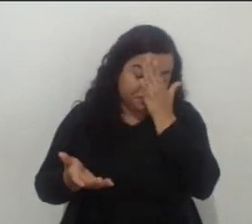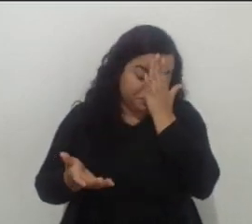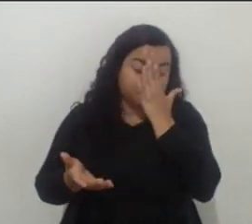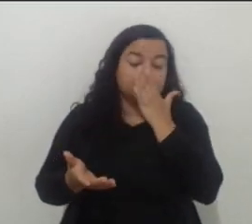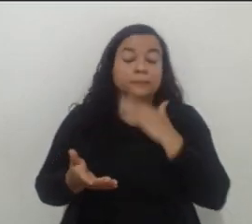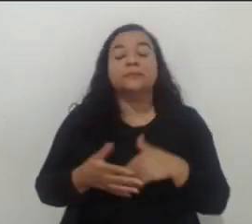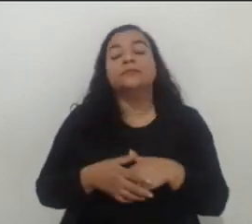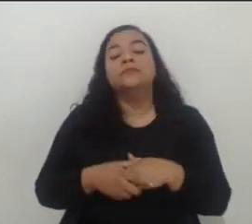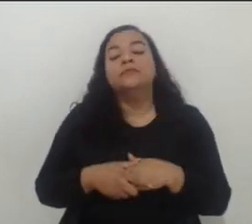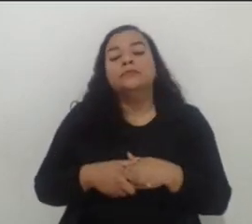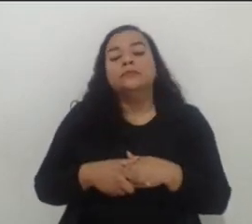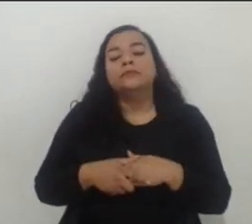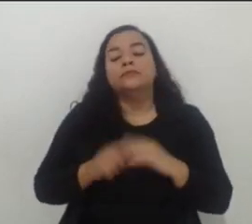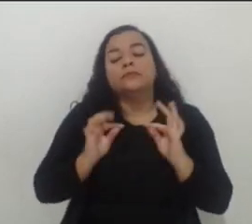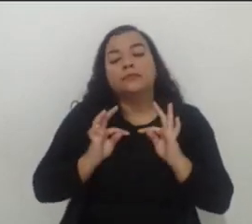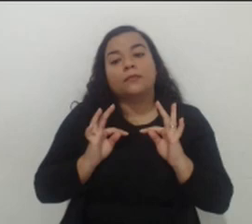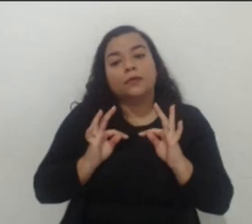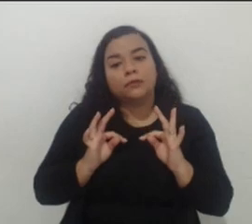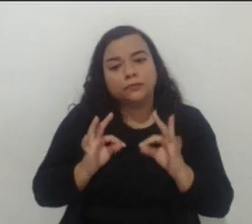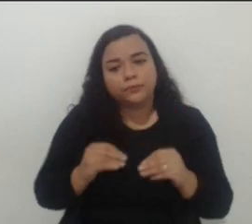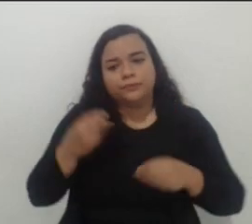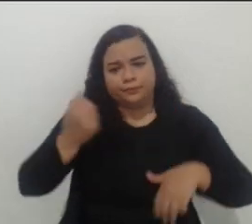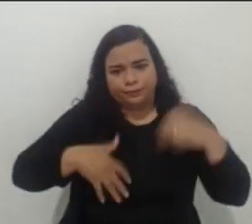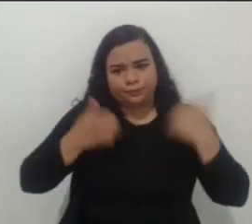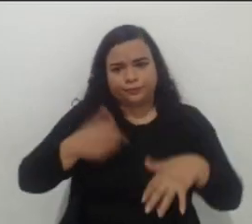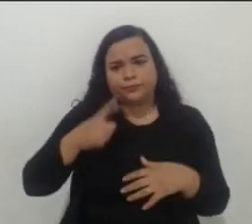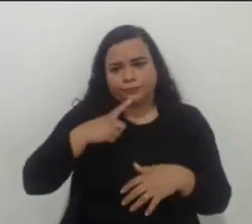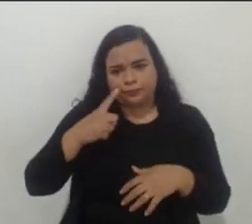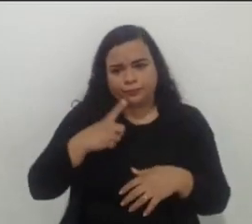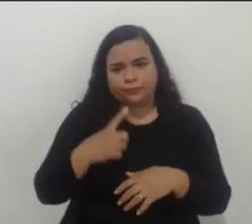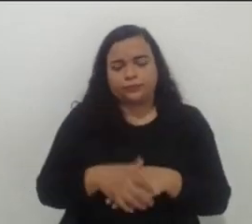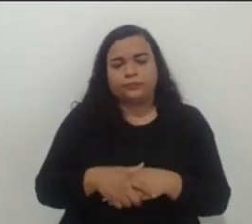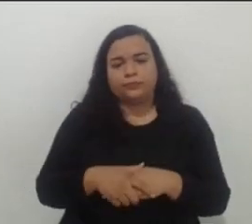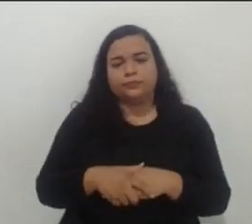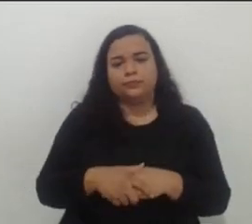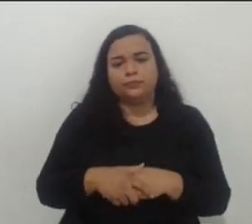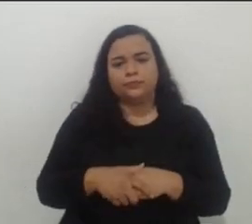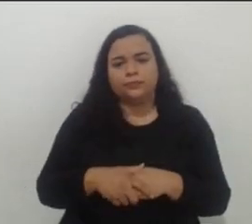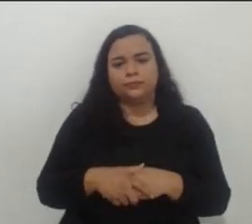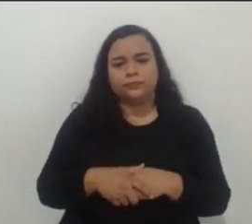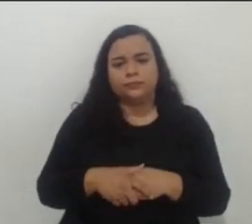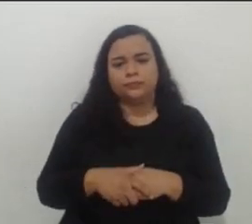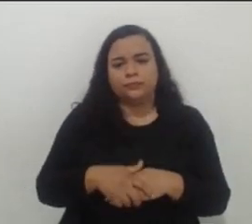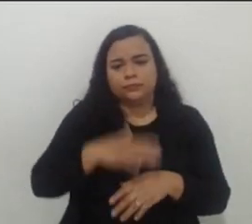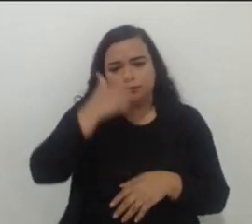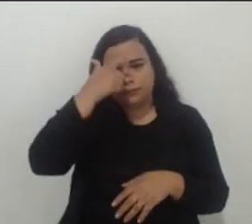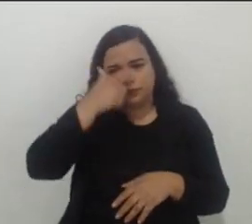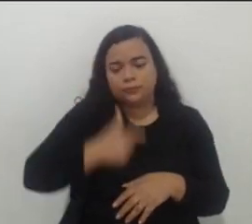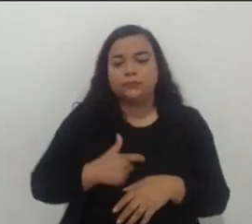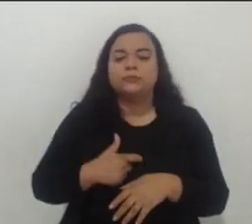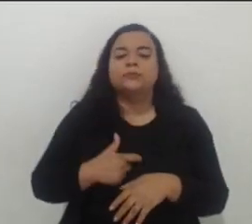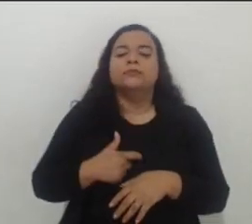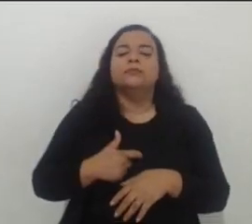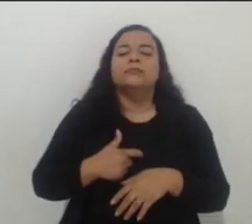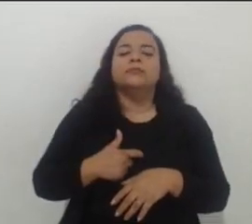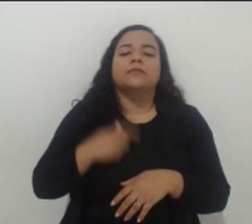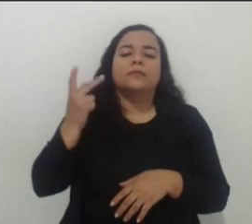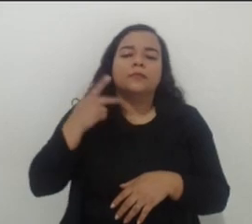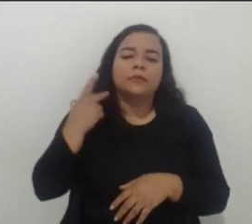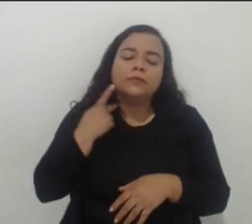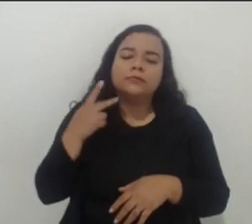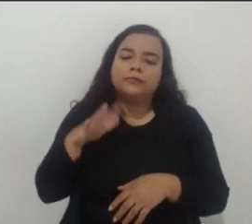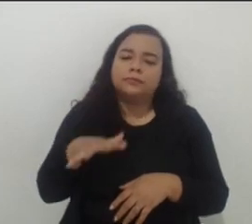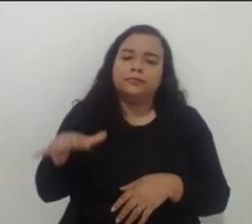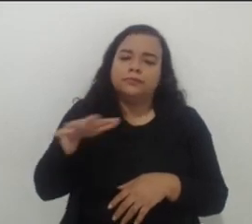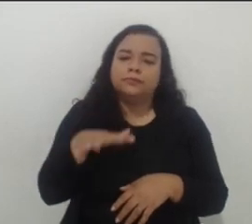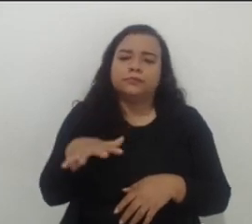por tudo aqui que foi exposto, né, na condição de procurador dos terceiros interessados, pede-se o não conhecimento